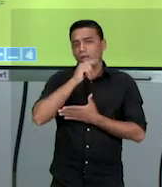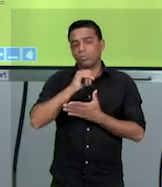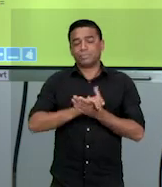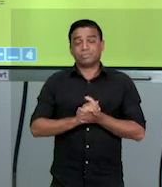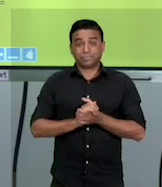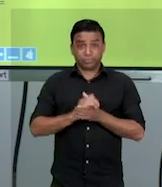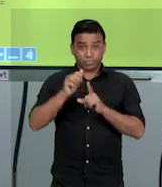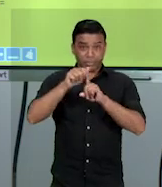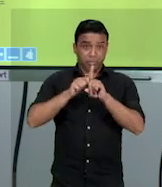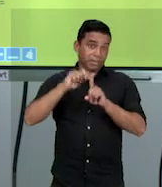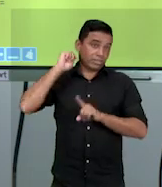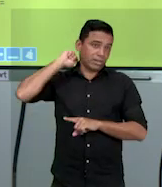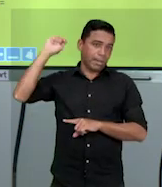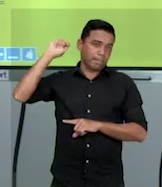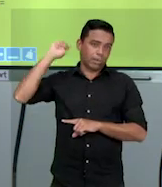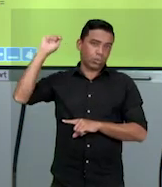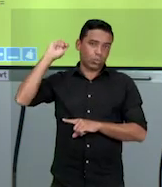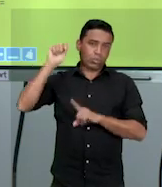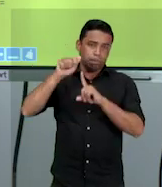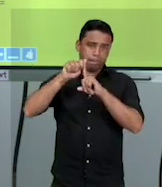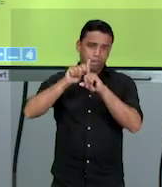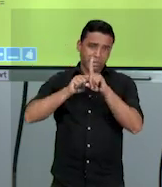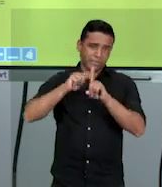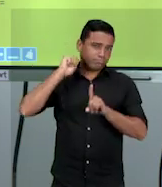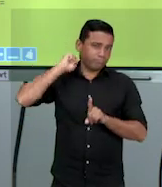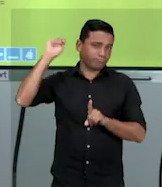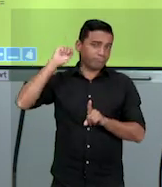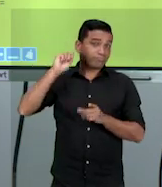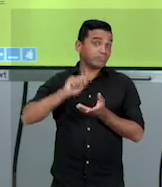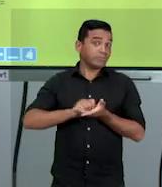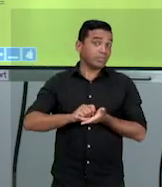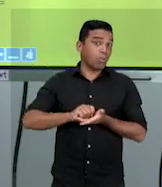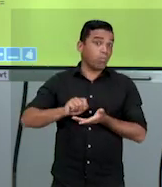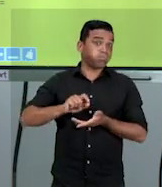abril, o consumo aumentou